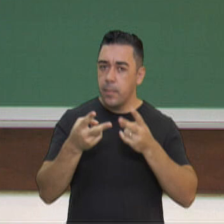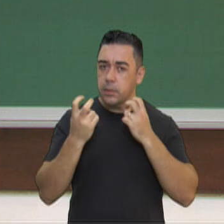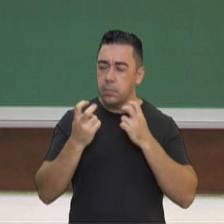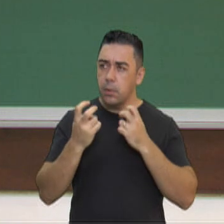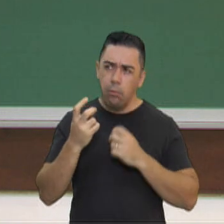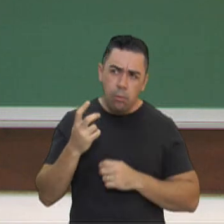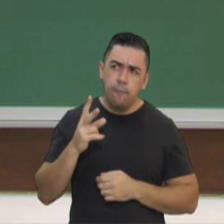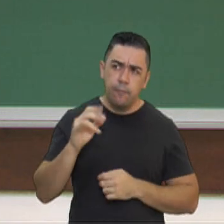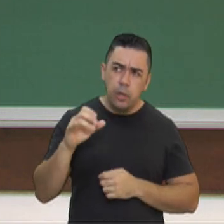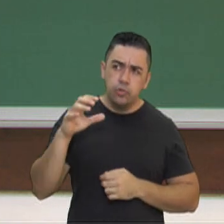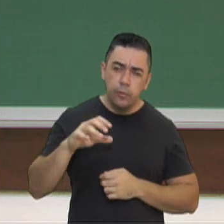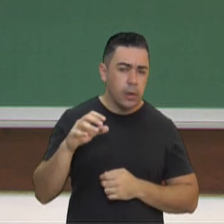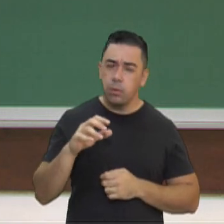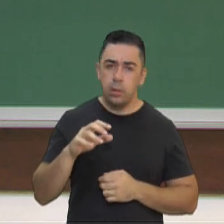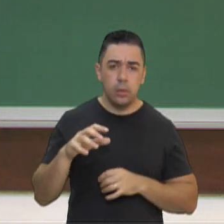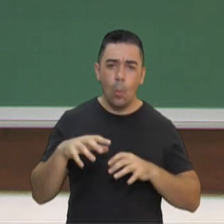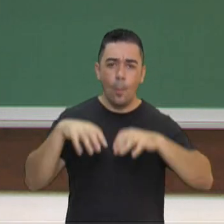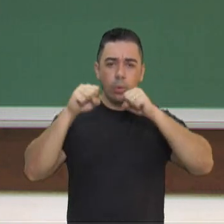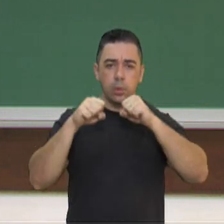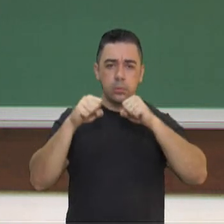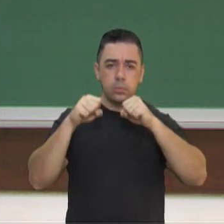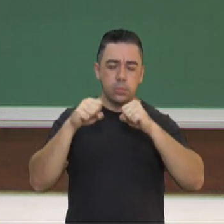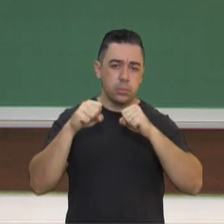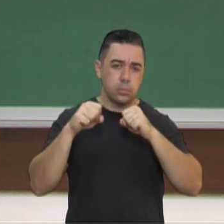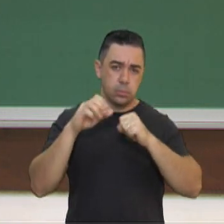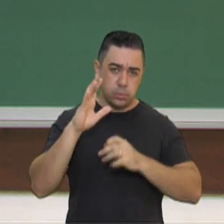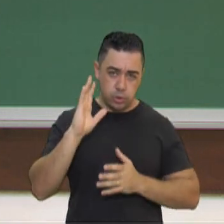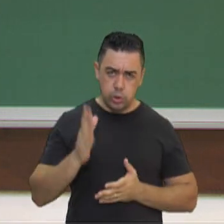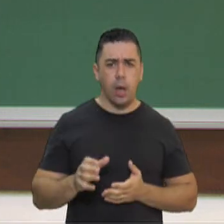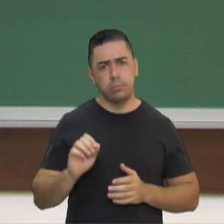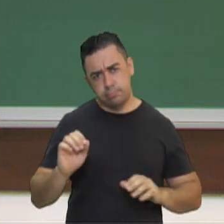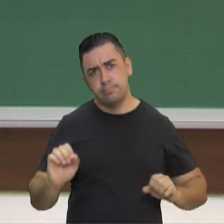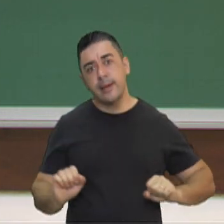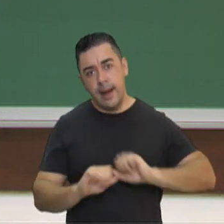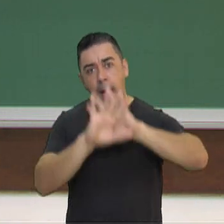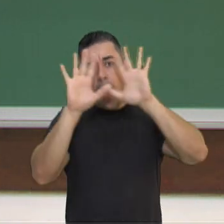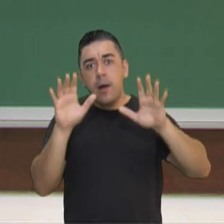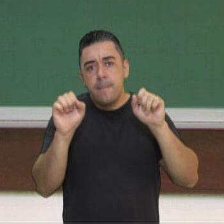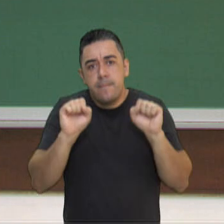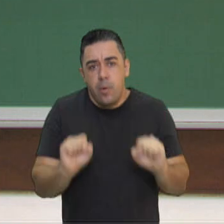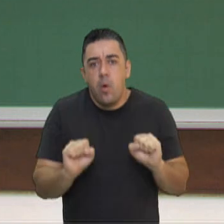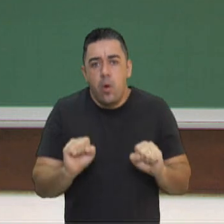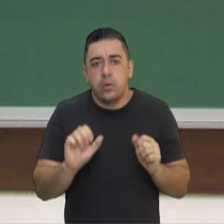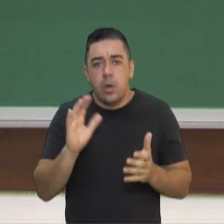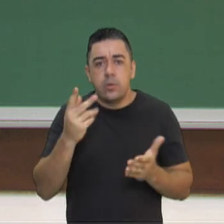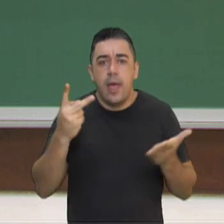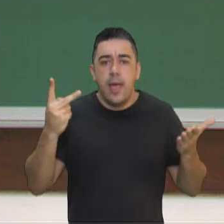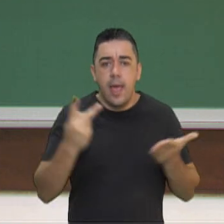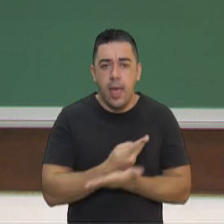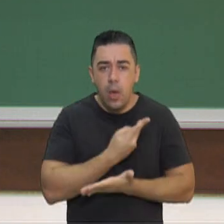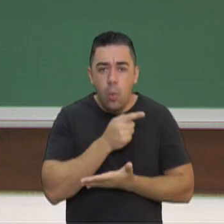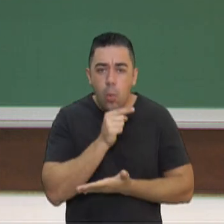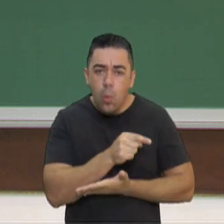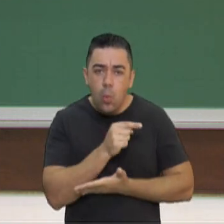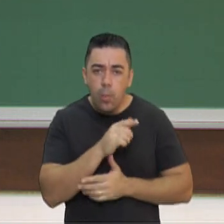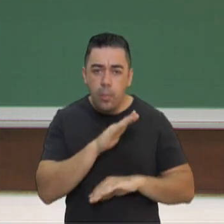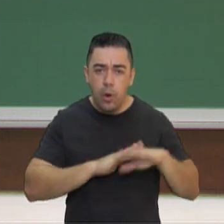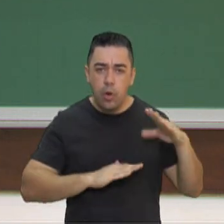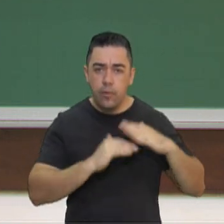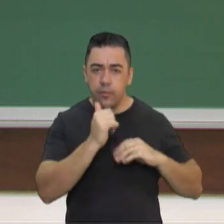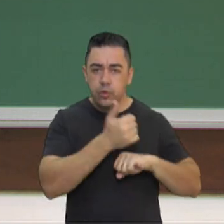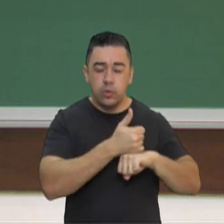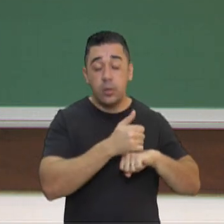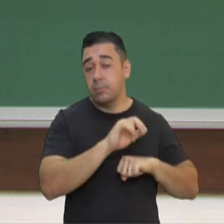de acontecer, a previsão era chuva e não chover? Claro, isso pode acontecer. É erro do meteorologista? Não,